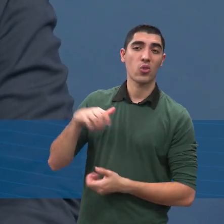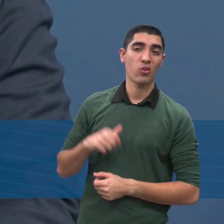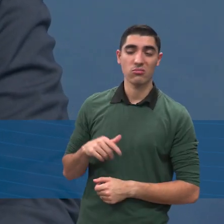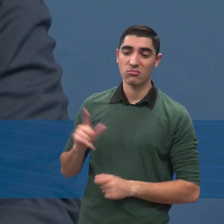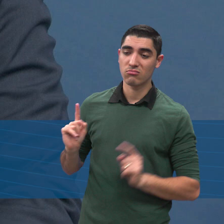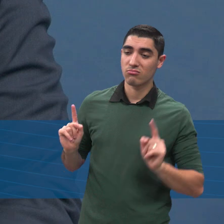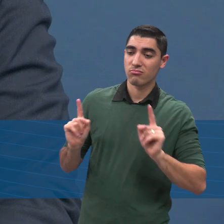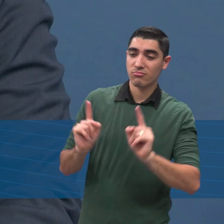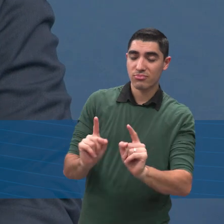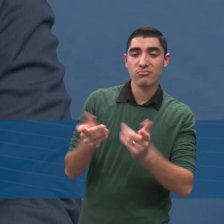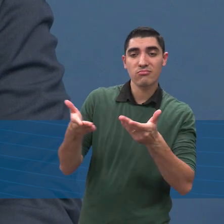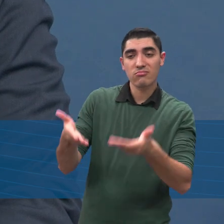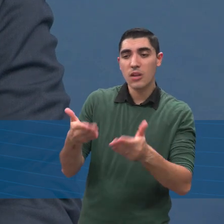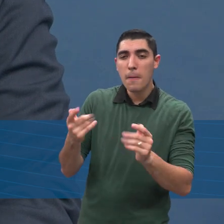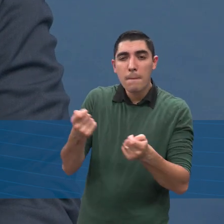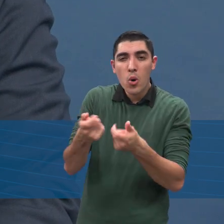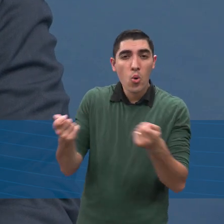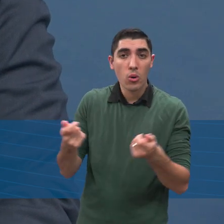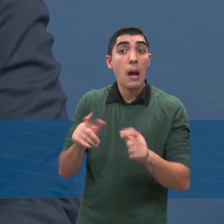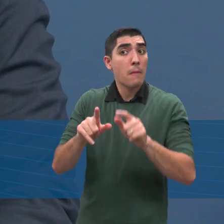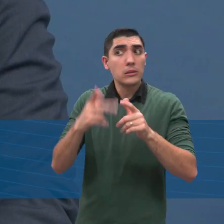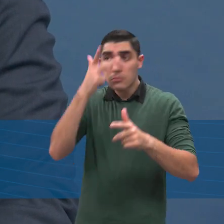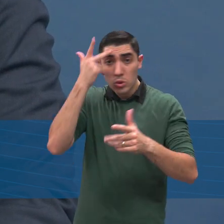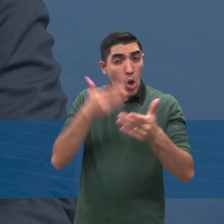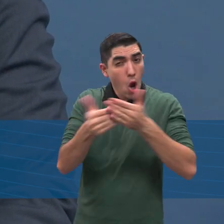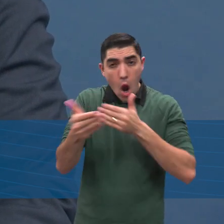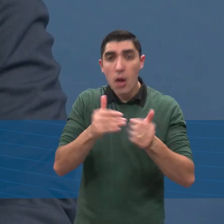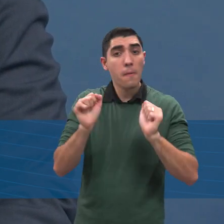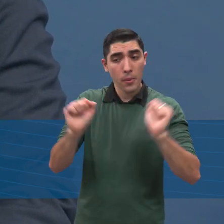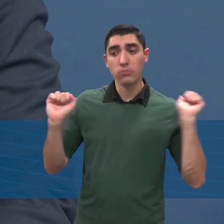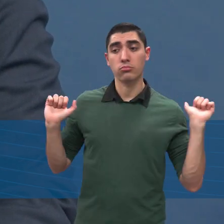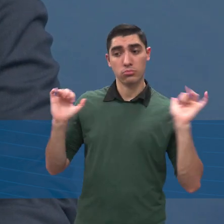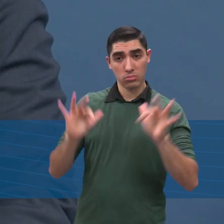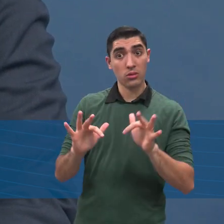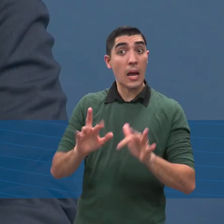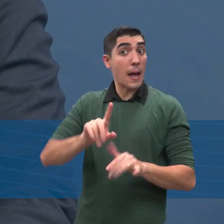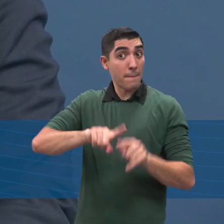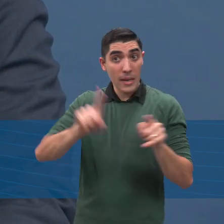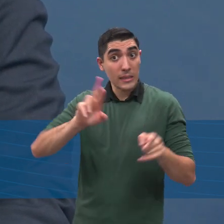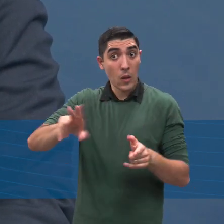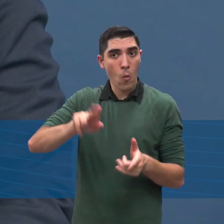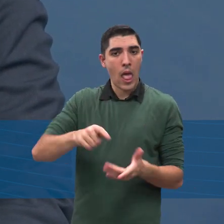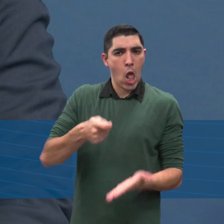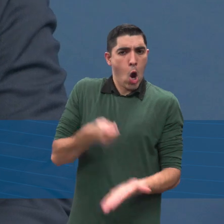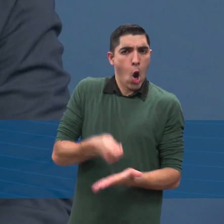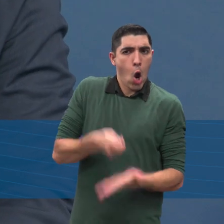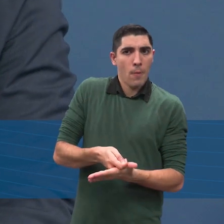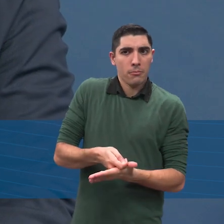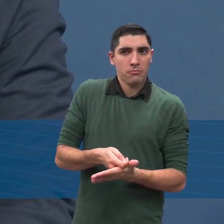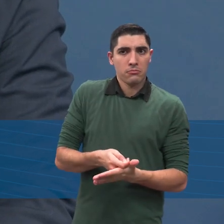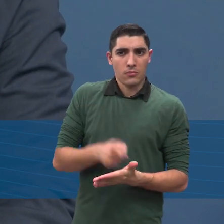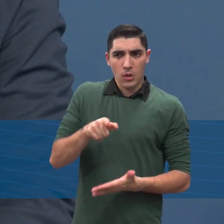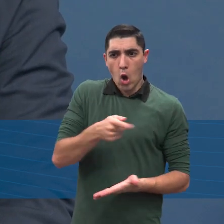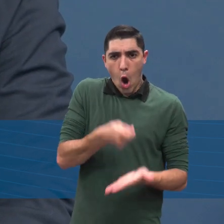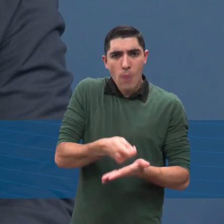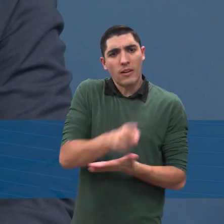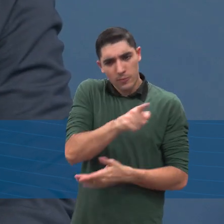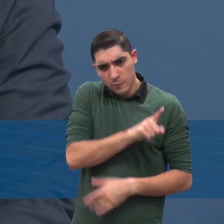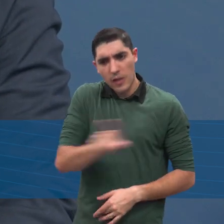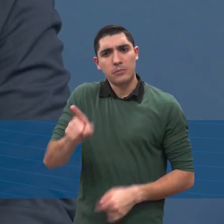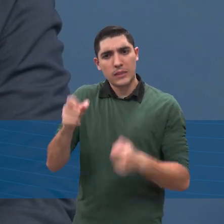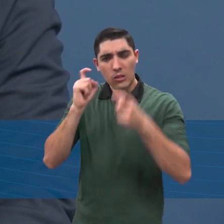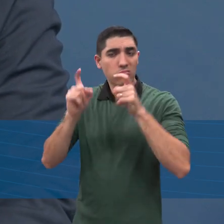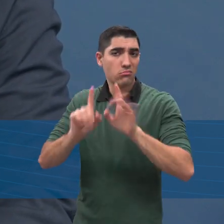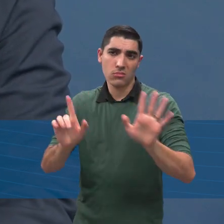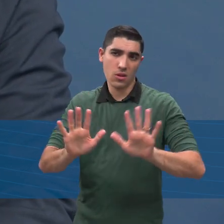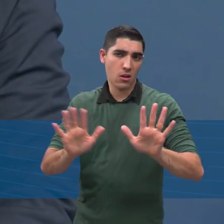todos podem participar, porque assim, nada é imposto, né? Tudo vem de resultado dessa reunião, né?